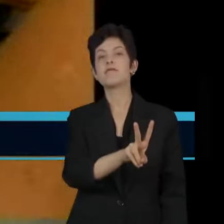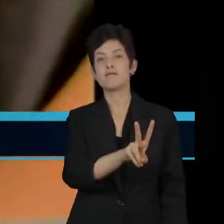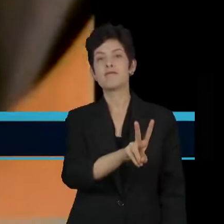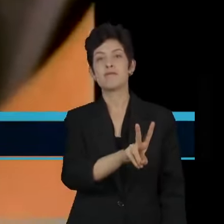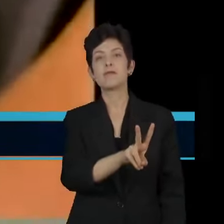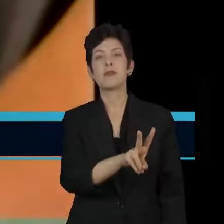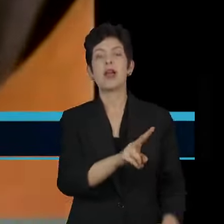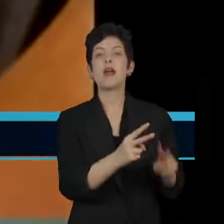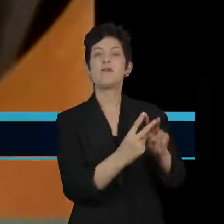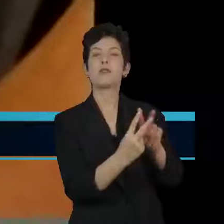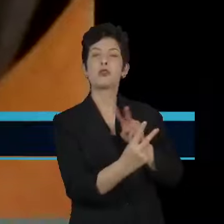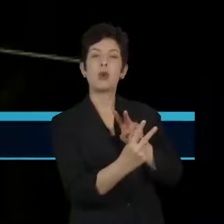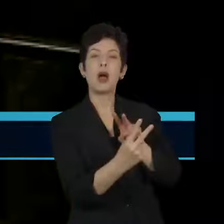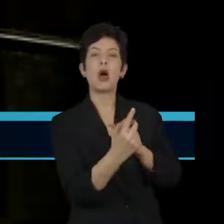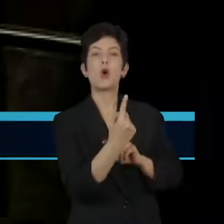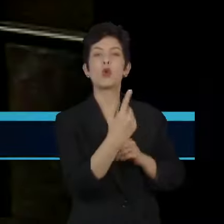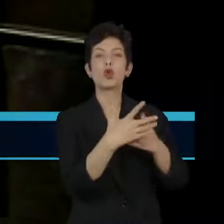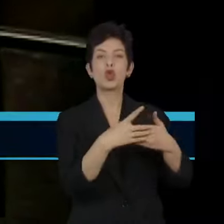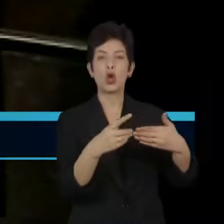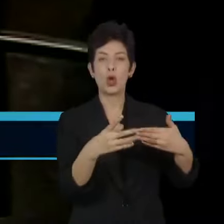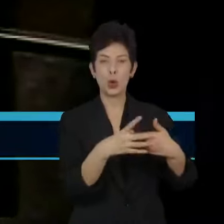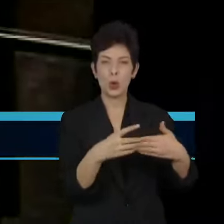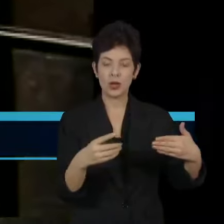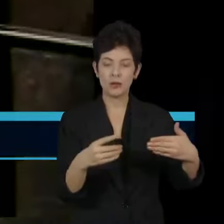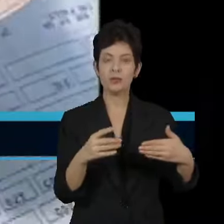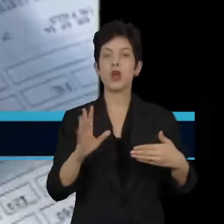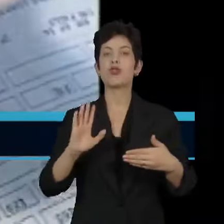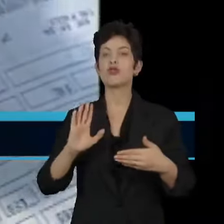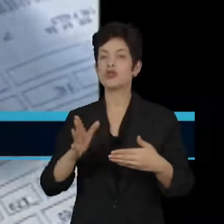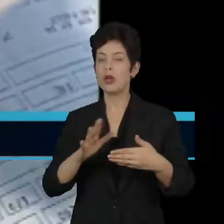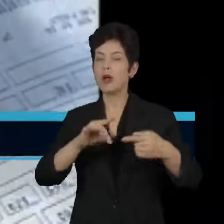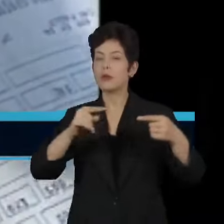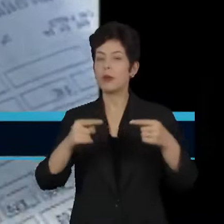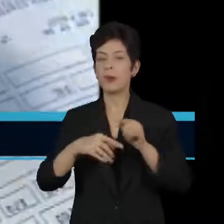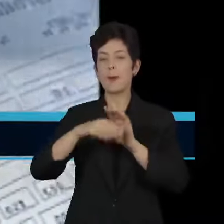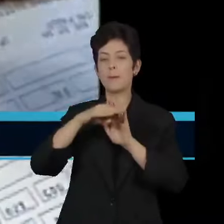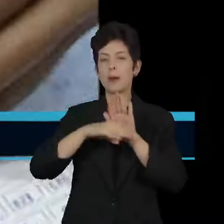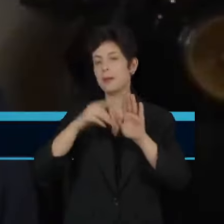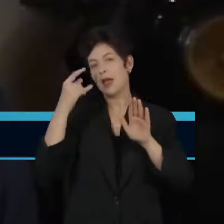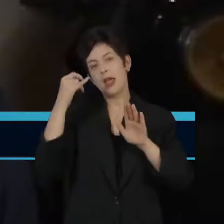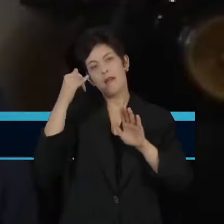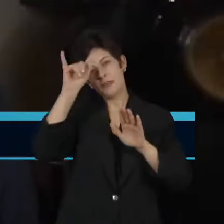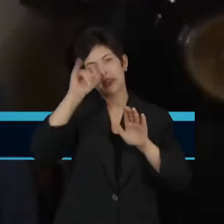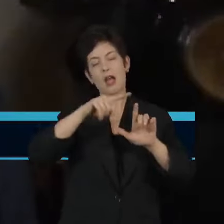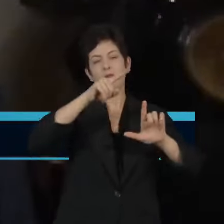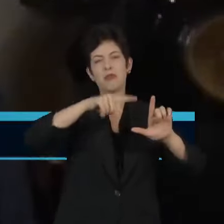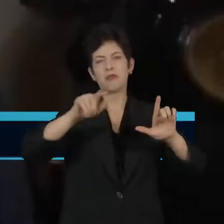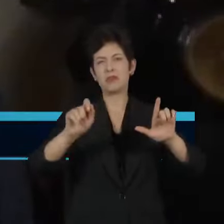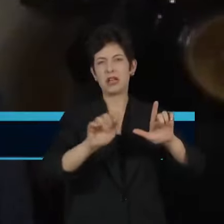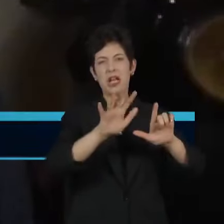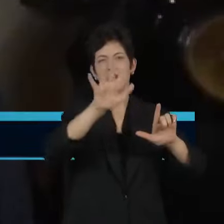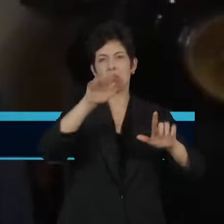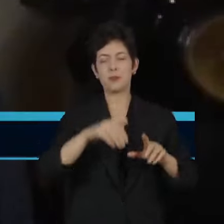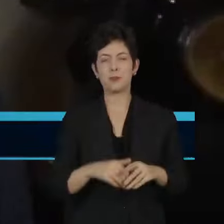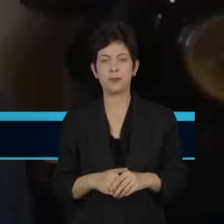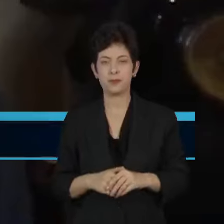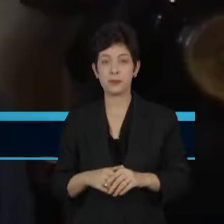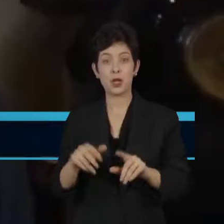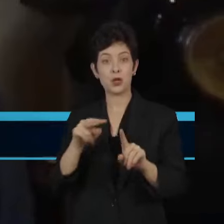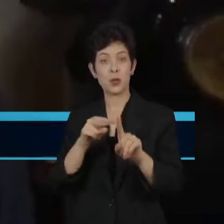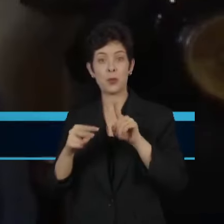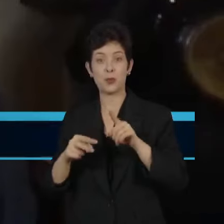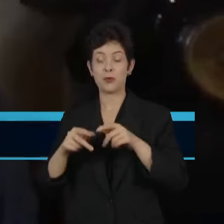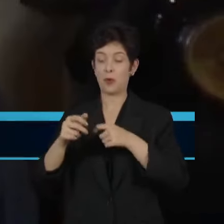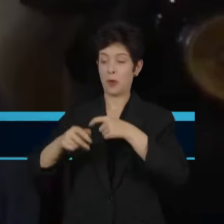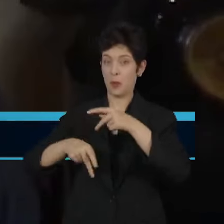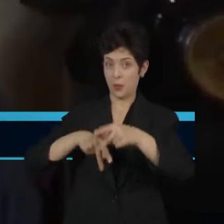valor equivalente a 1 dólar já era parte do plano de combate à inflação mas olha do ponto de vista de comportamento da